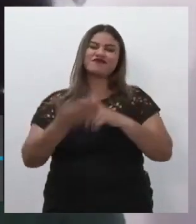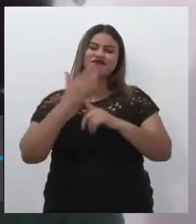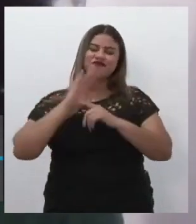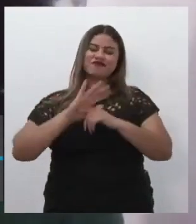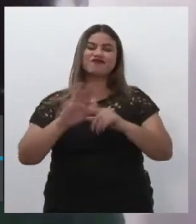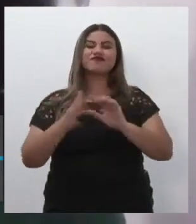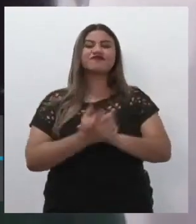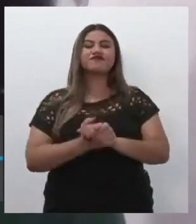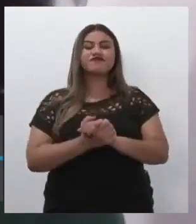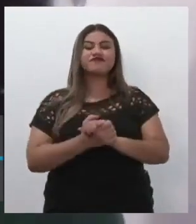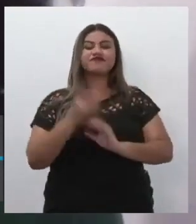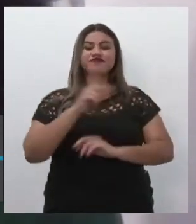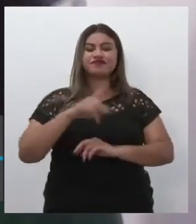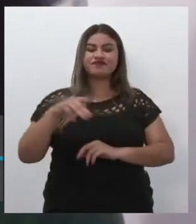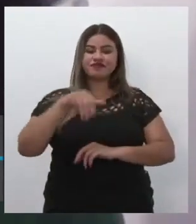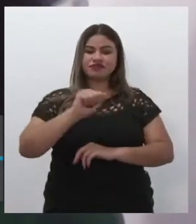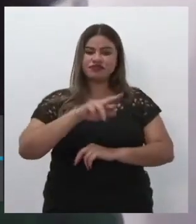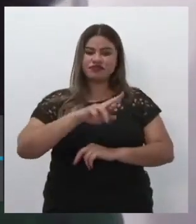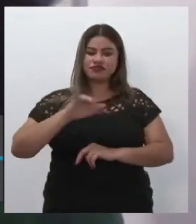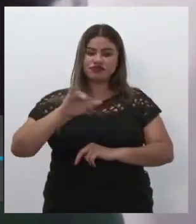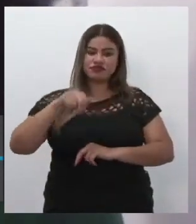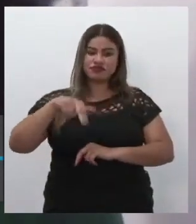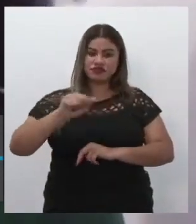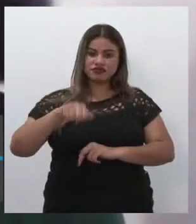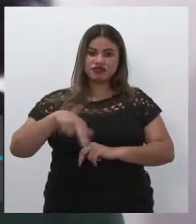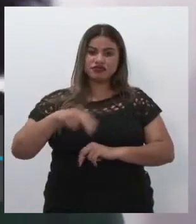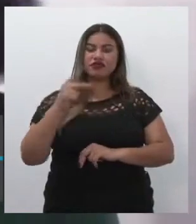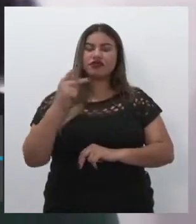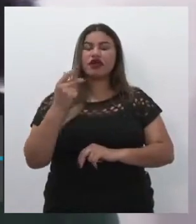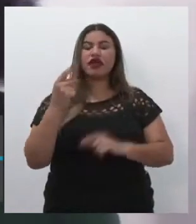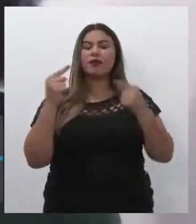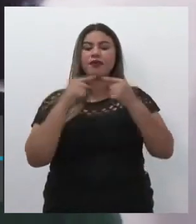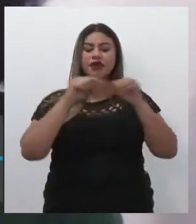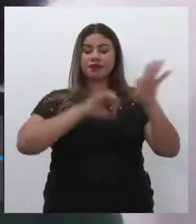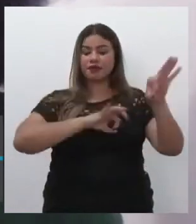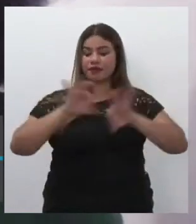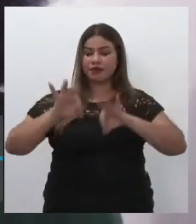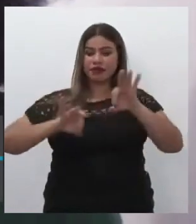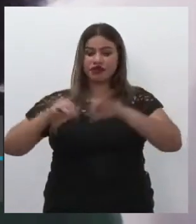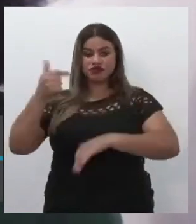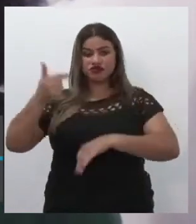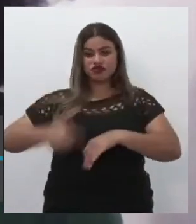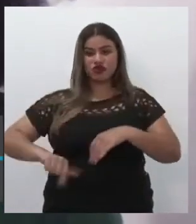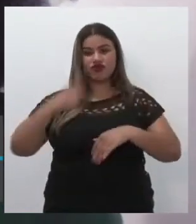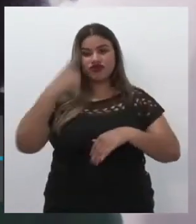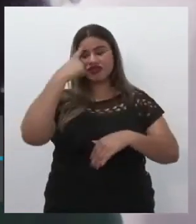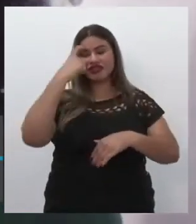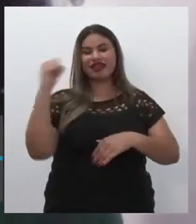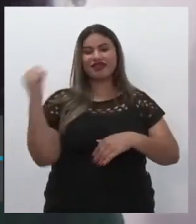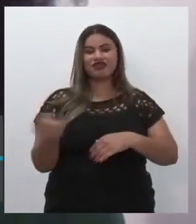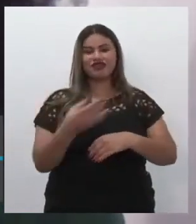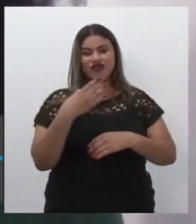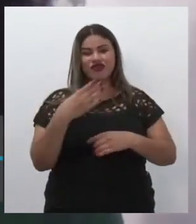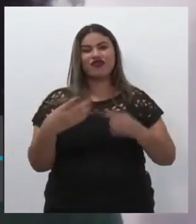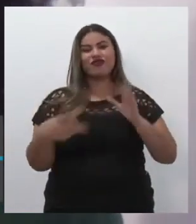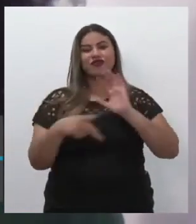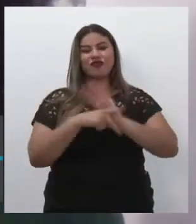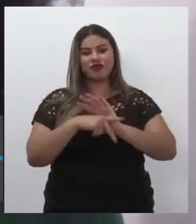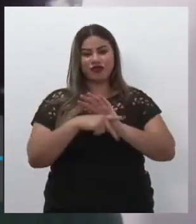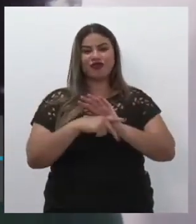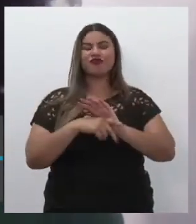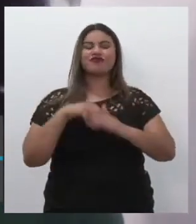dela. A professora Mariana falou que contribuiu para replanejar com novas ideias e didáticas a